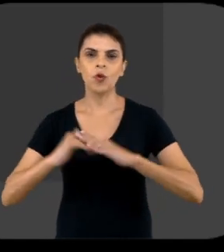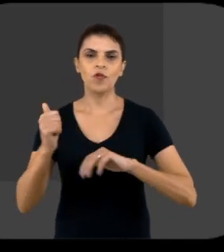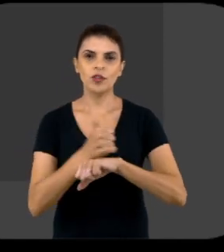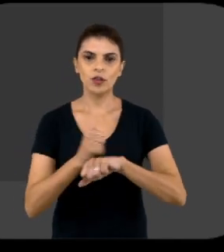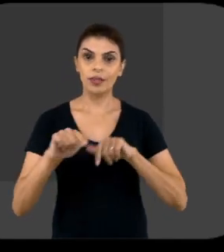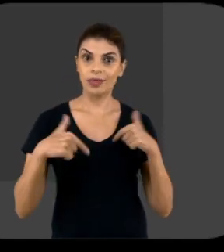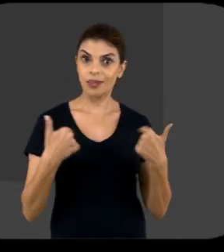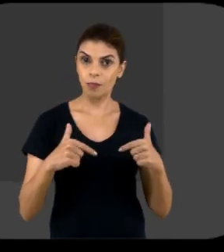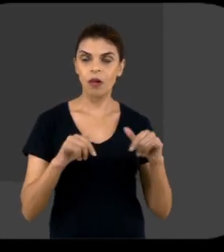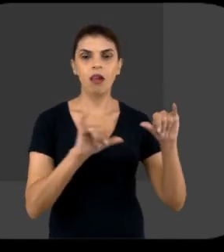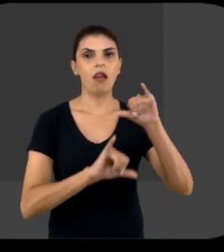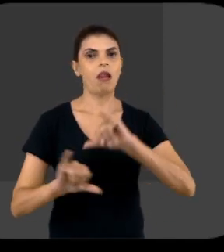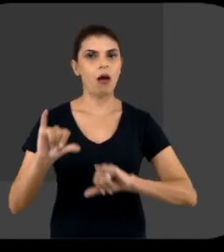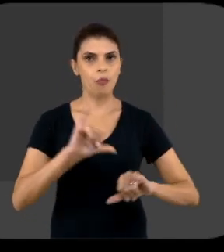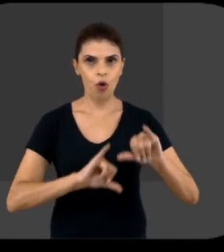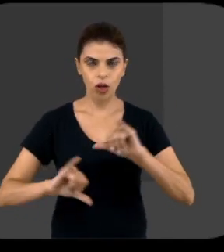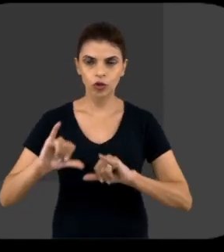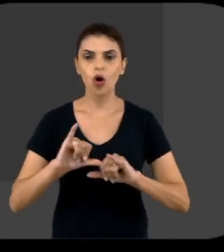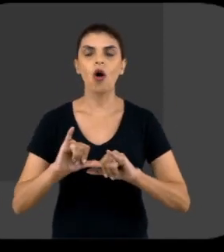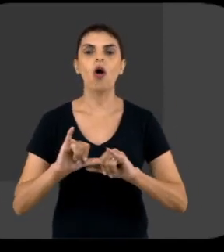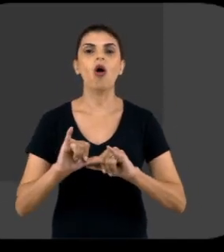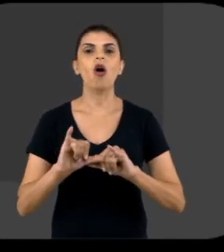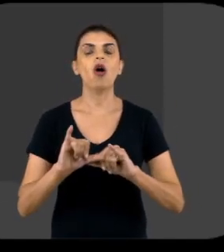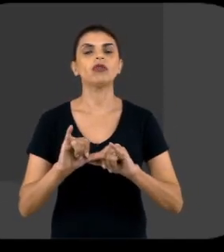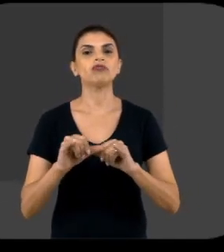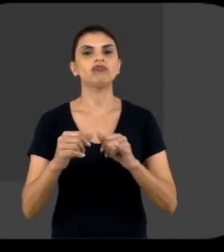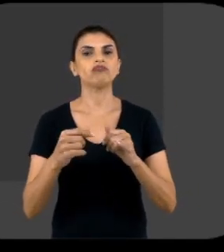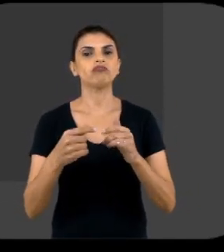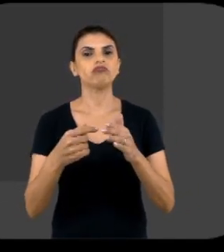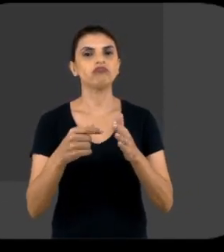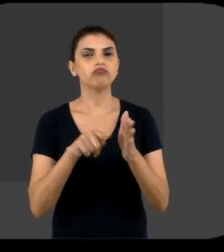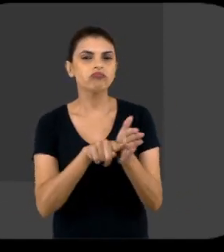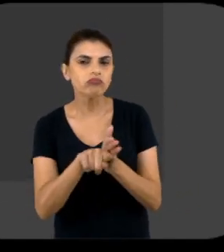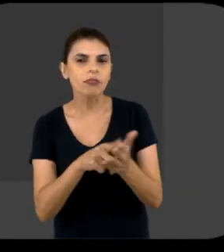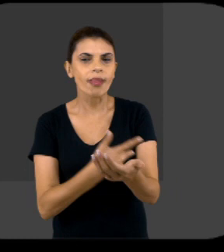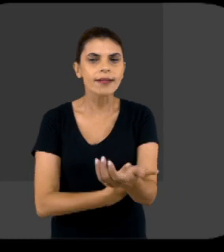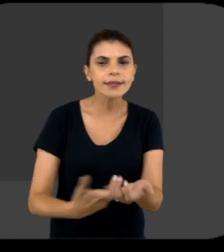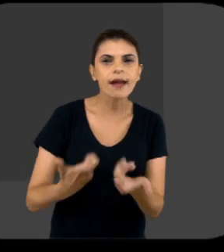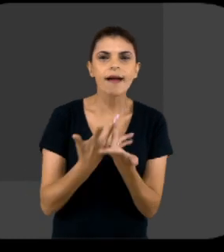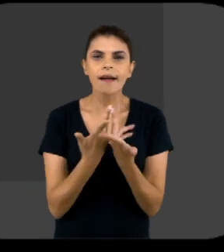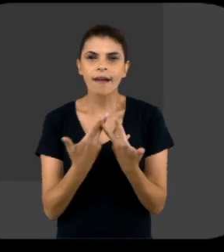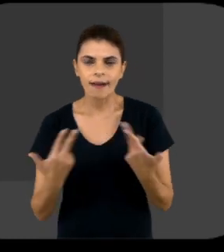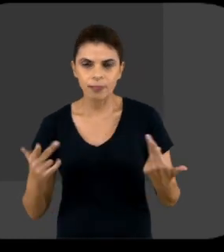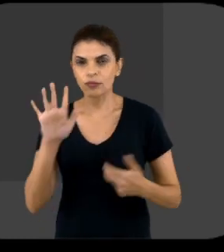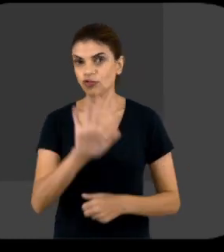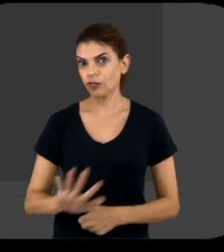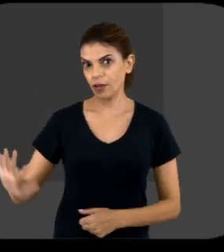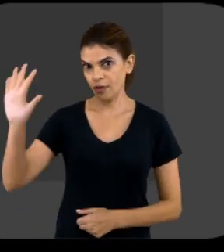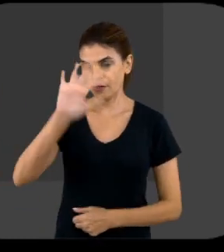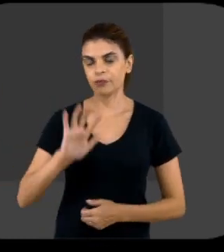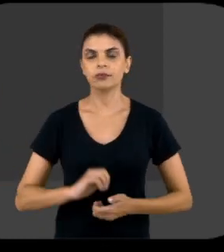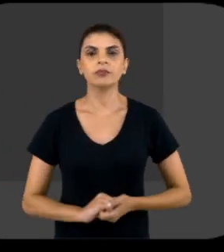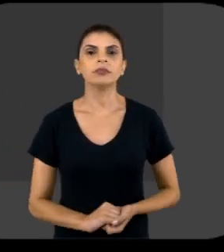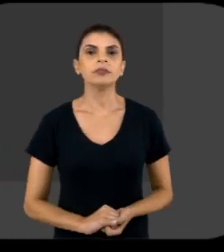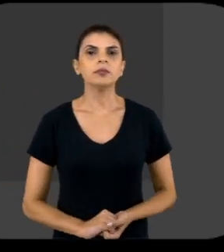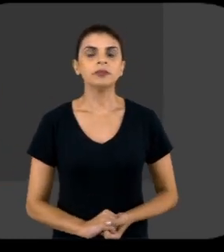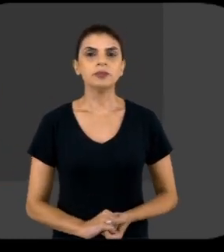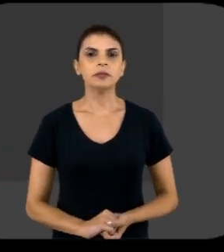irão trabalhar nos laboratórios clínicos de uma maneira geral.